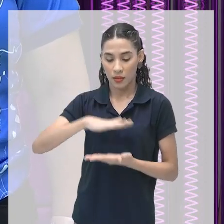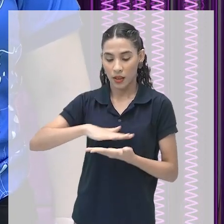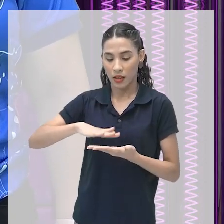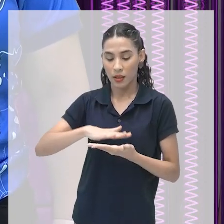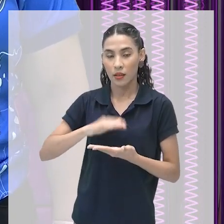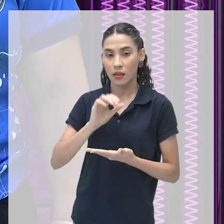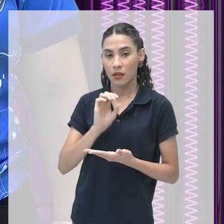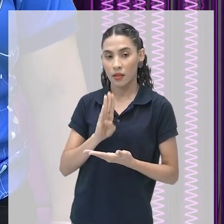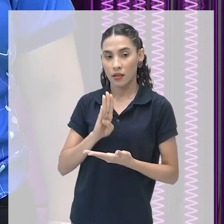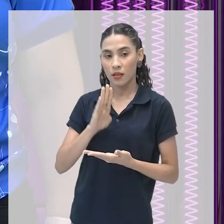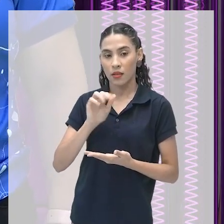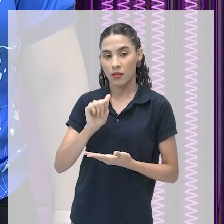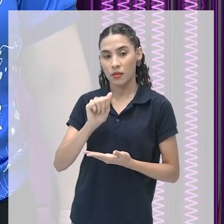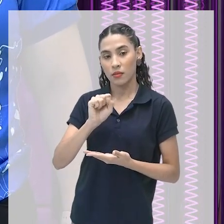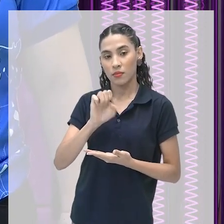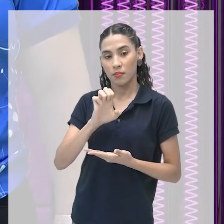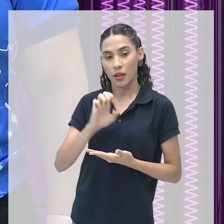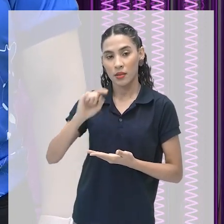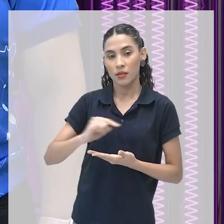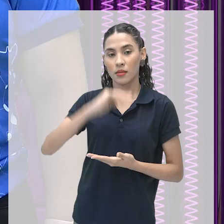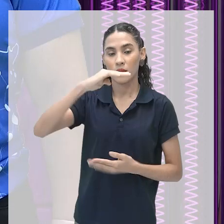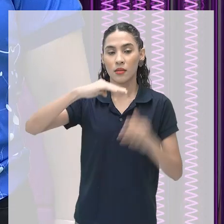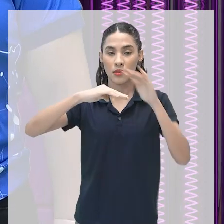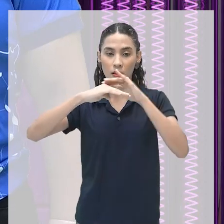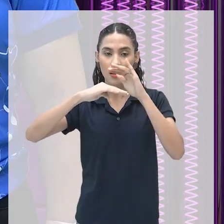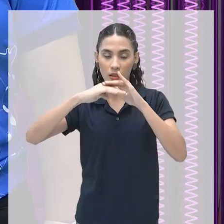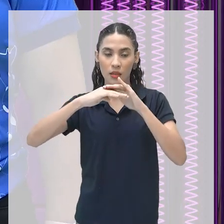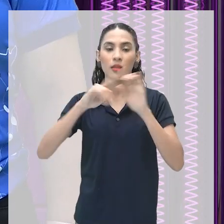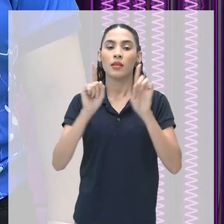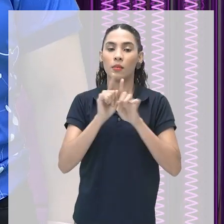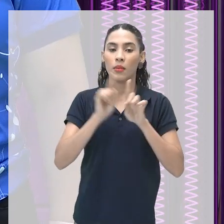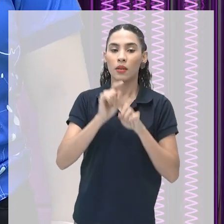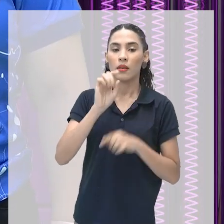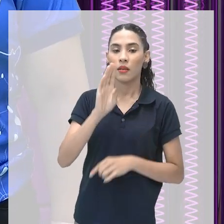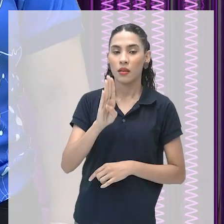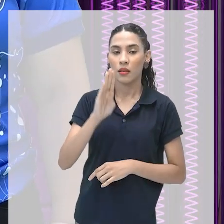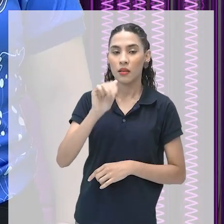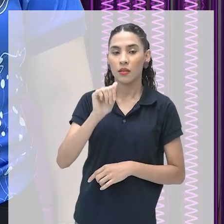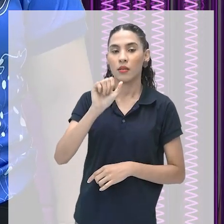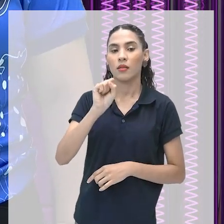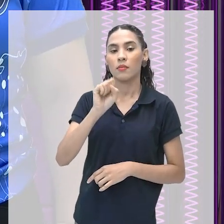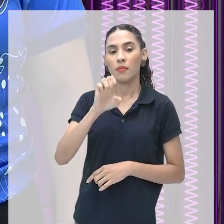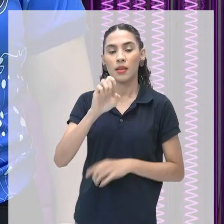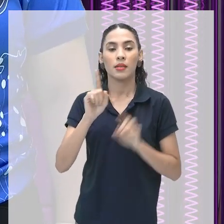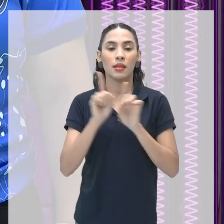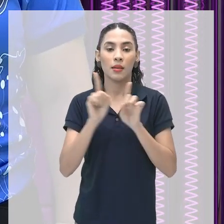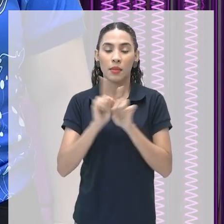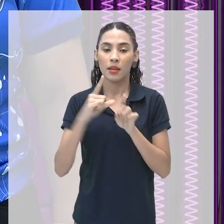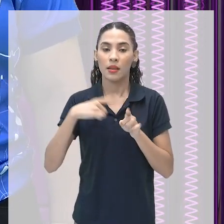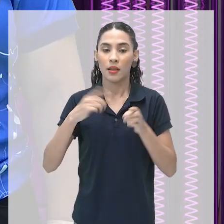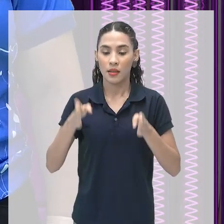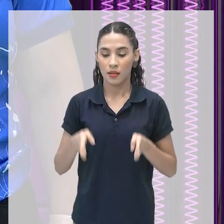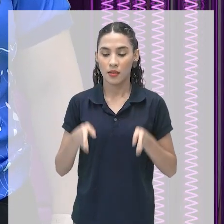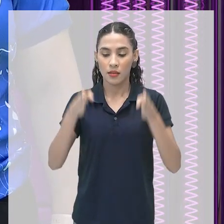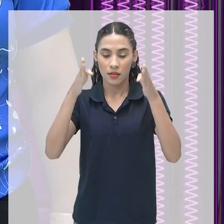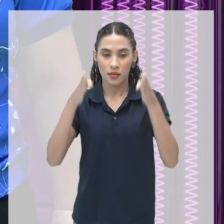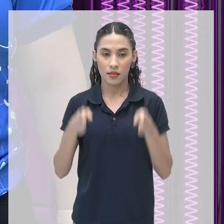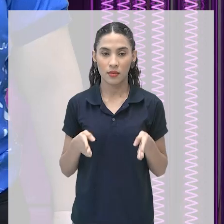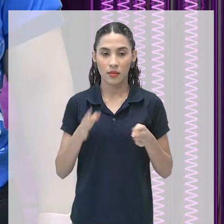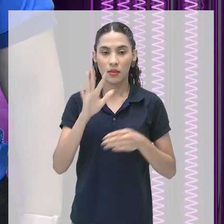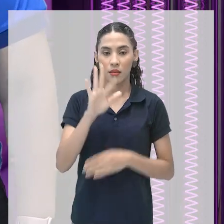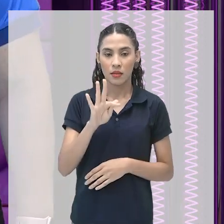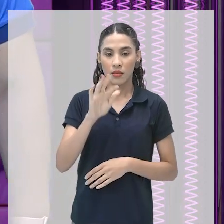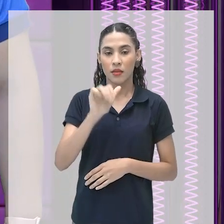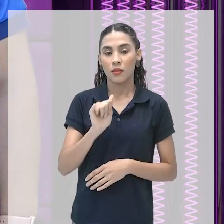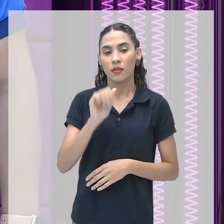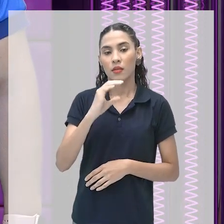embaixo e base em cima. Aí a gente tem as faces, né? Justamente esses retângulos aqui que são as faces. Aí